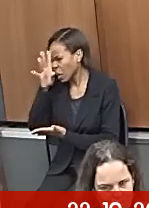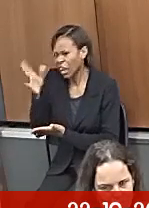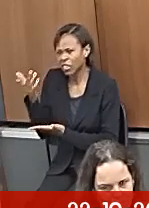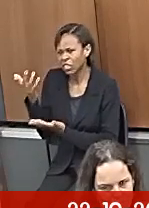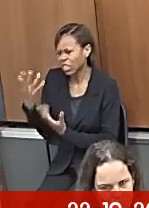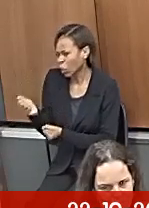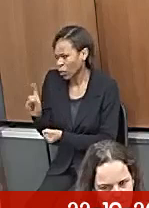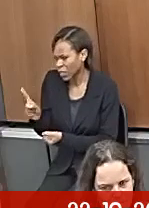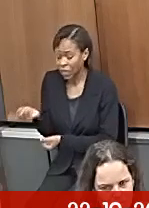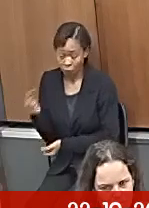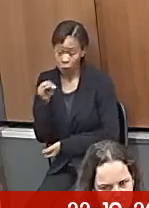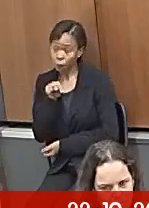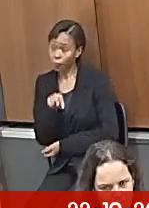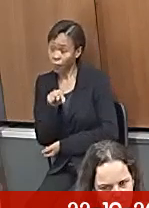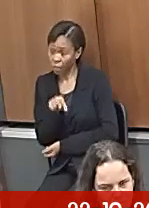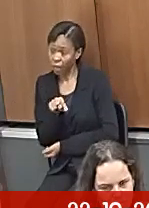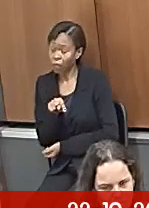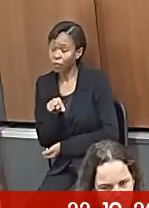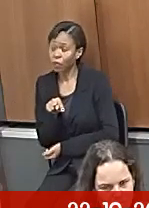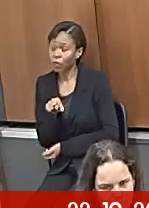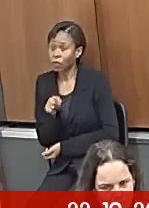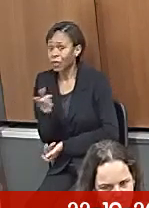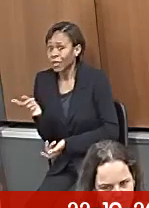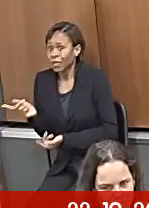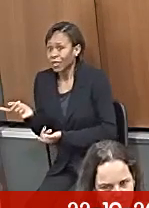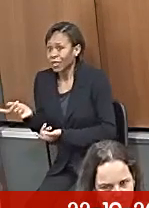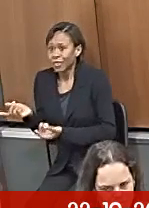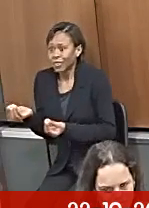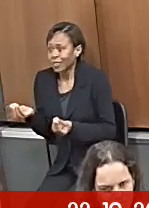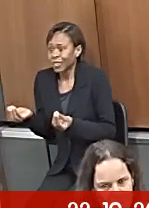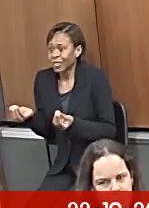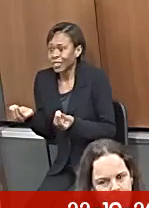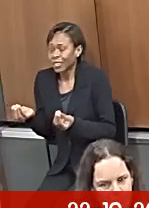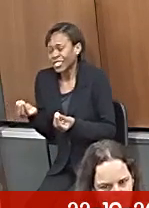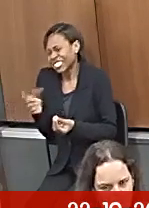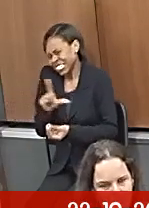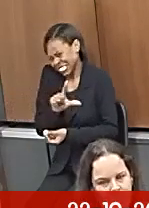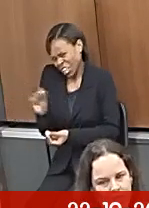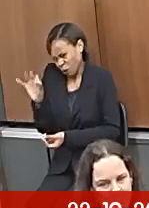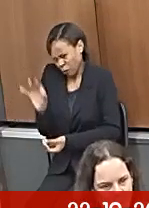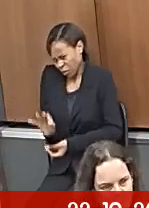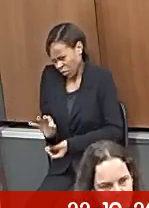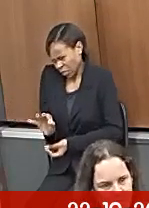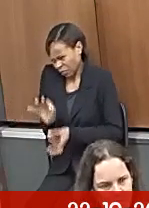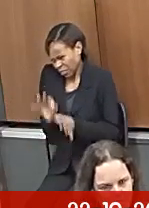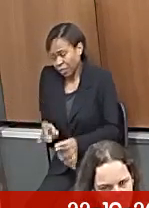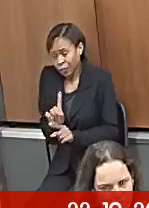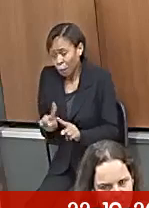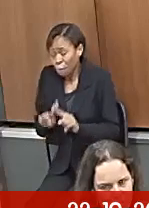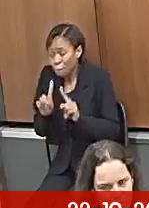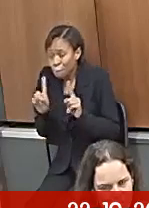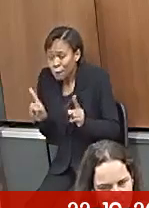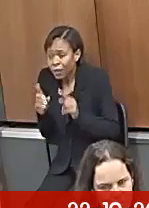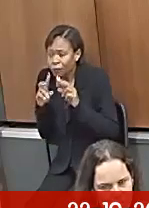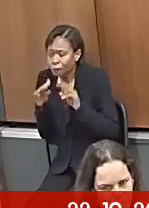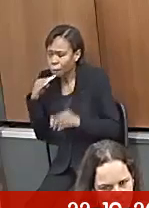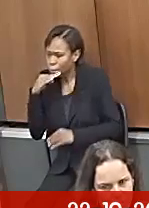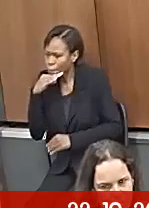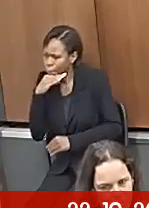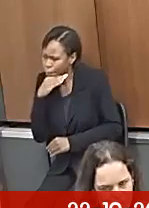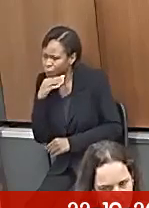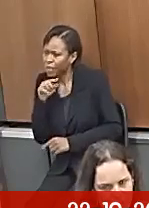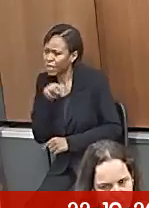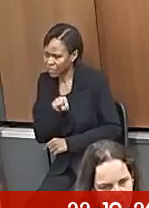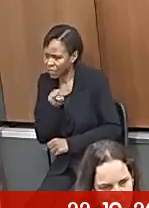ela seria rechaçada. Que, apesar de não ser 100%, nós percebemos que eles